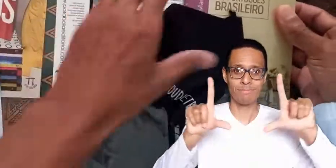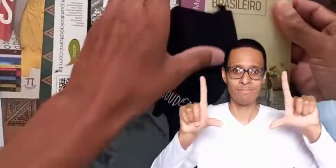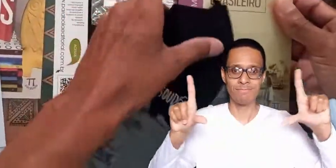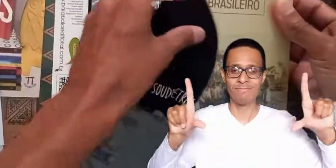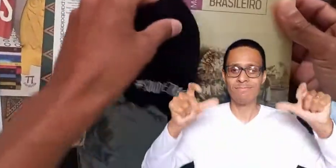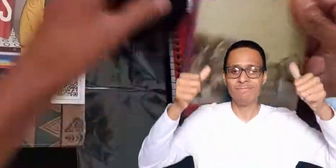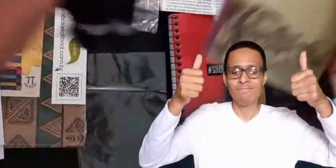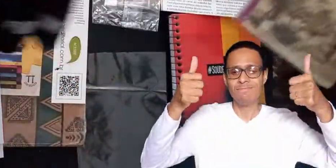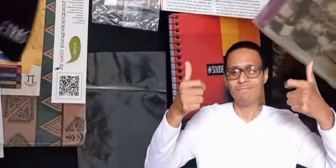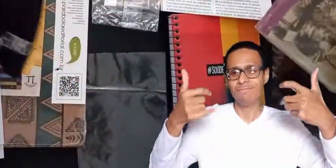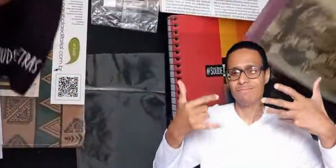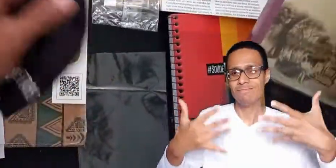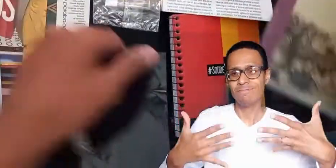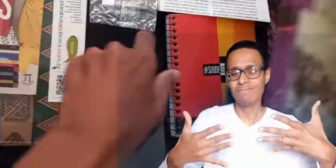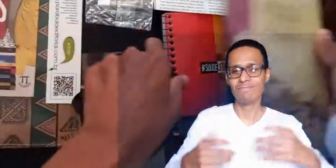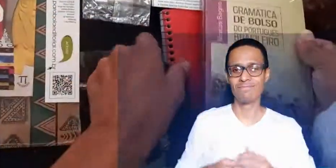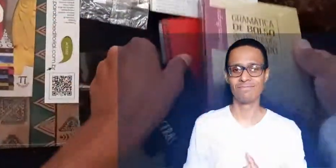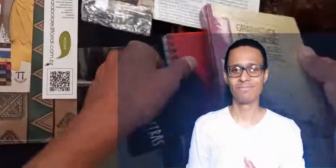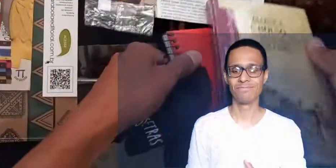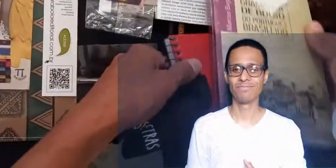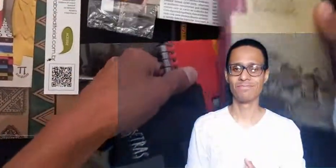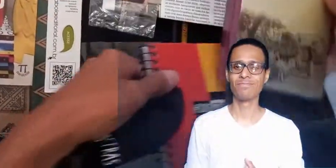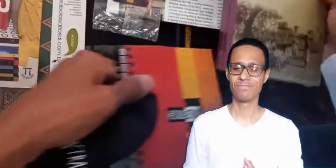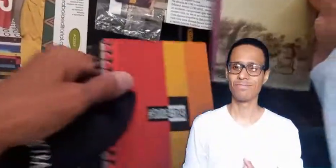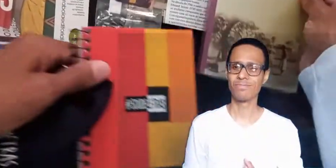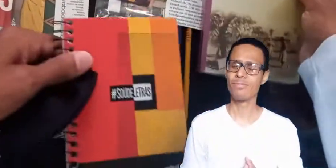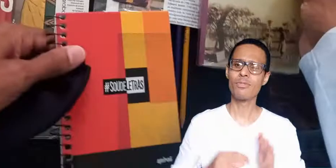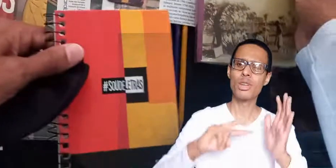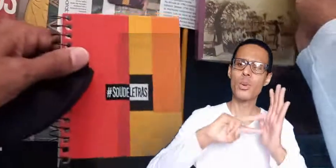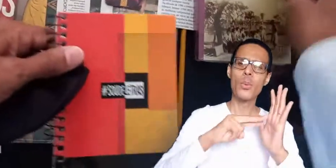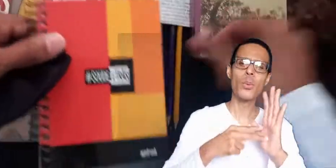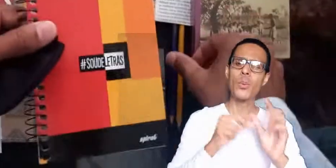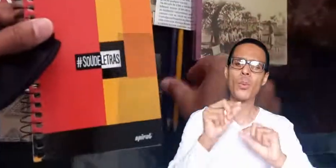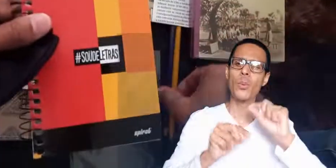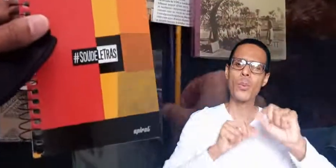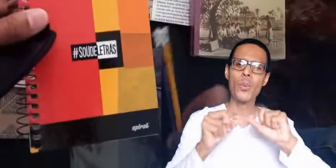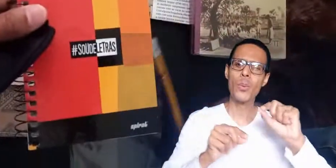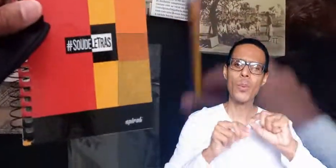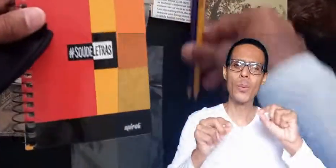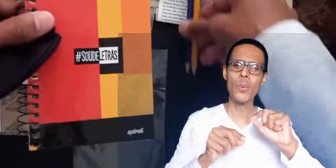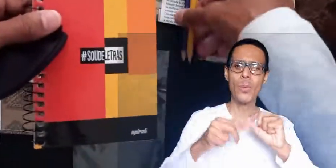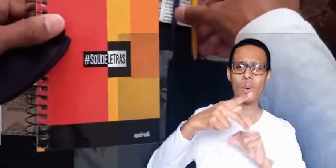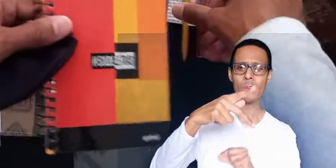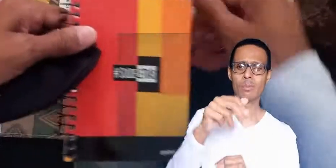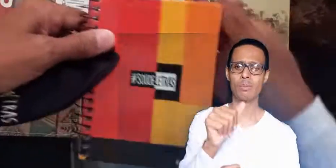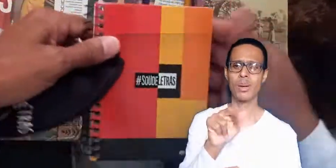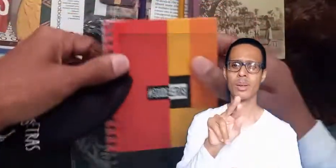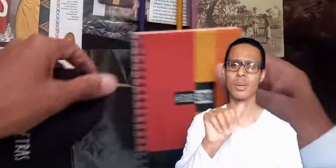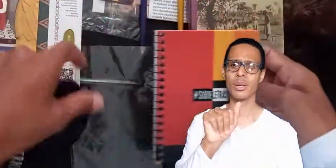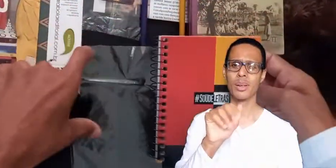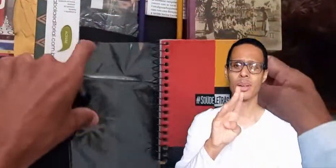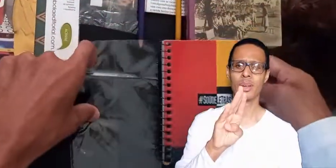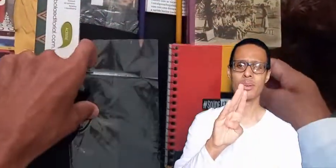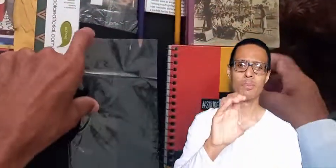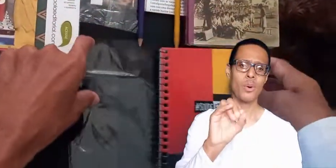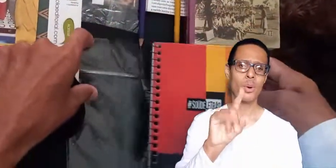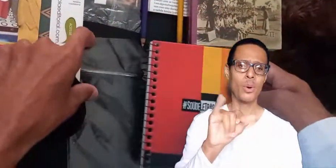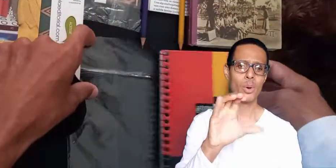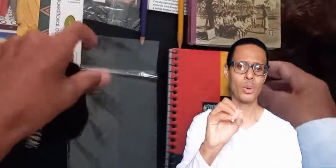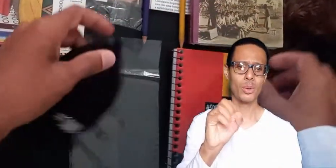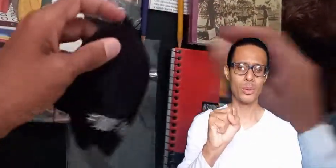o que é interessante de você se tornar um parabólico.